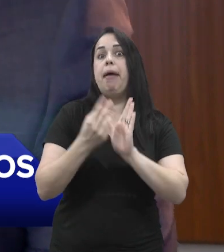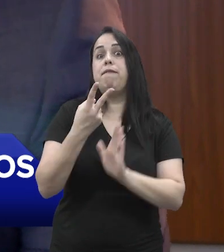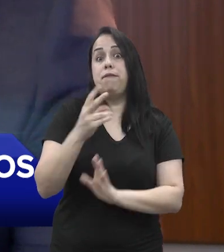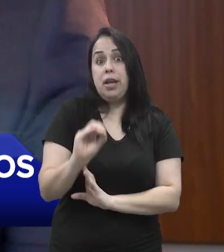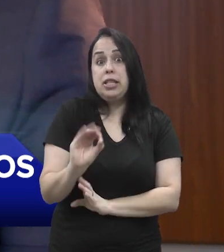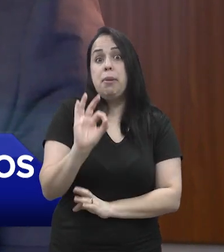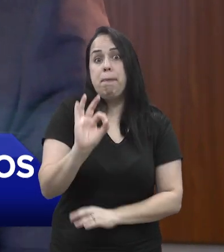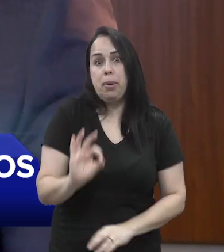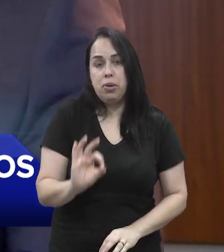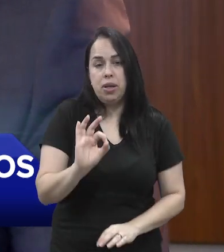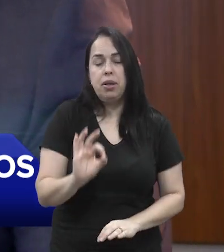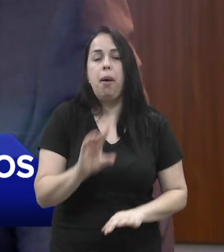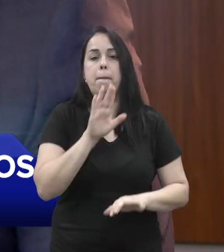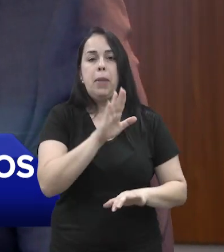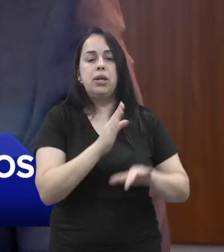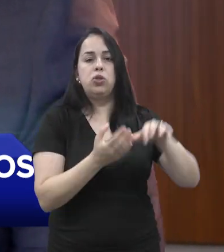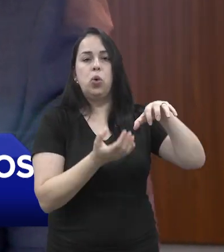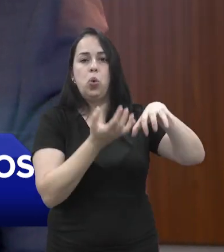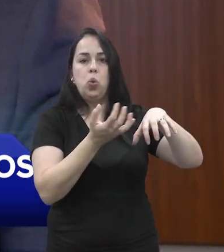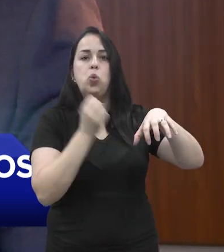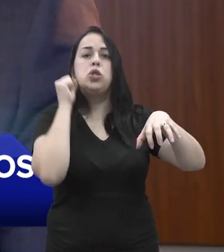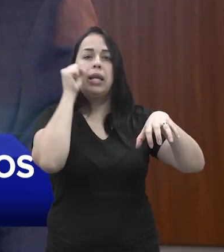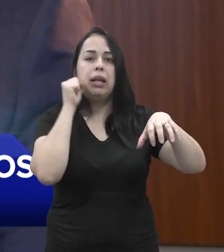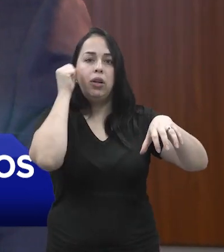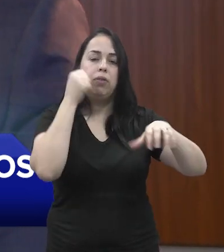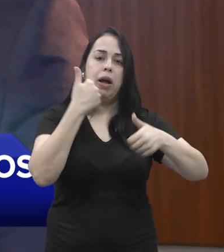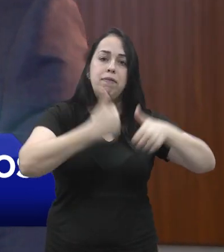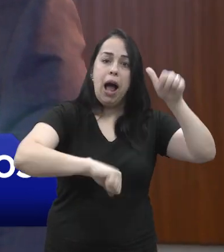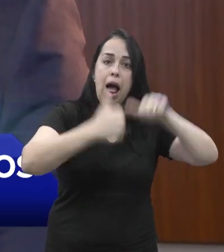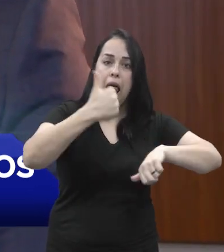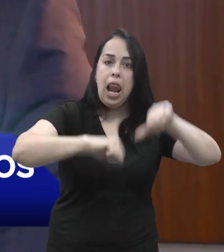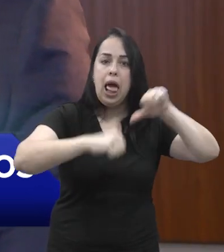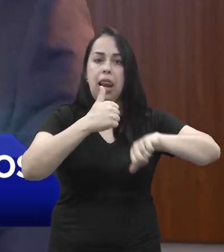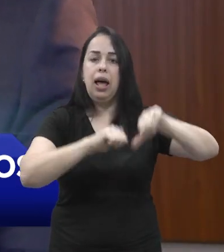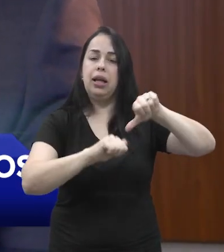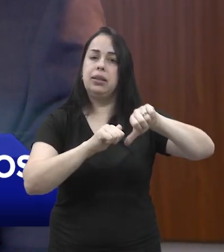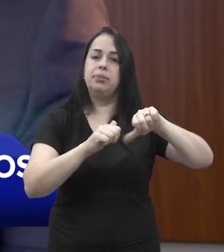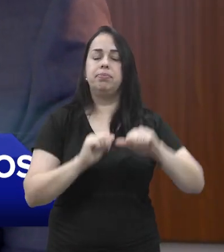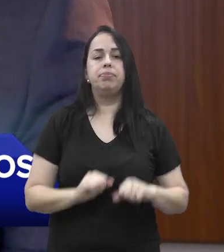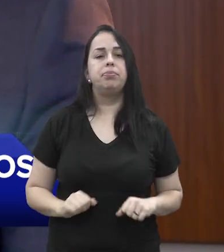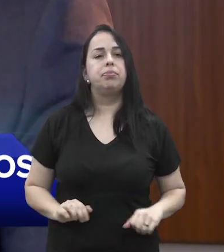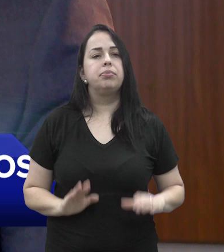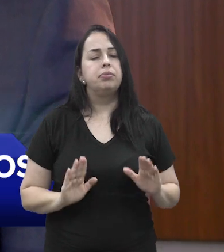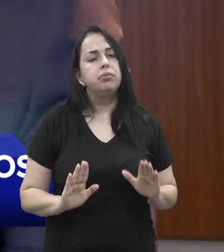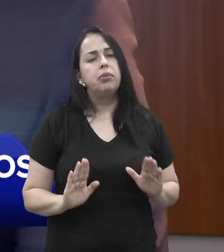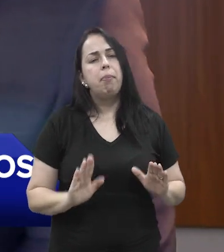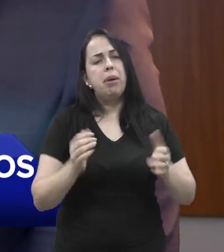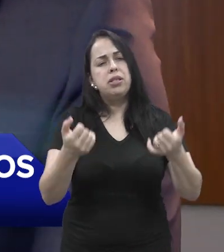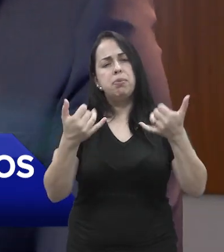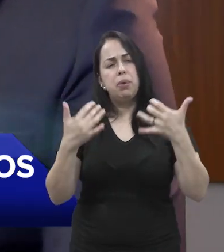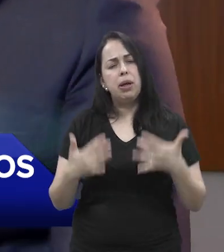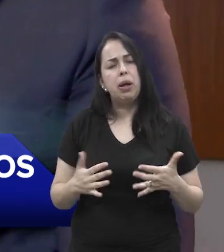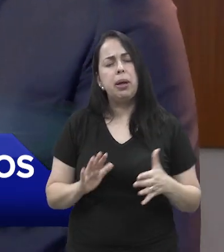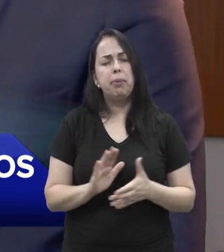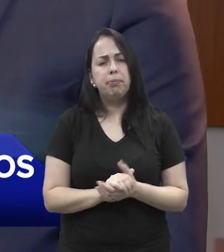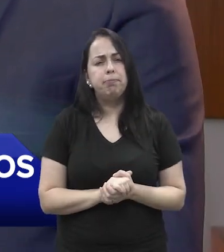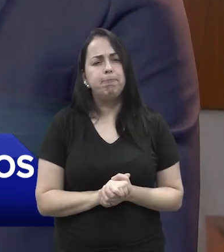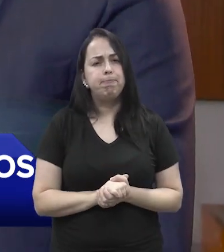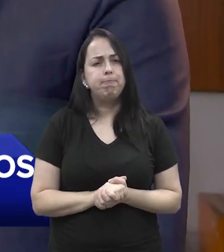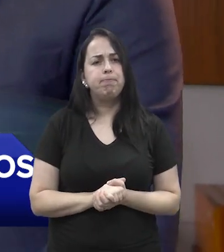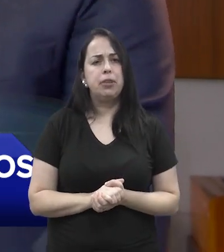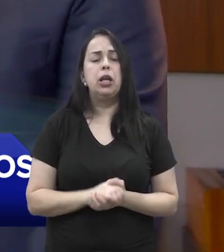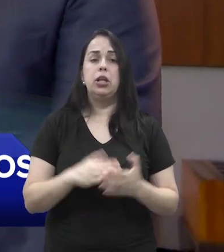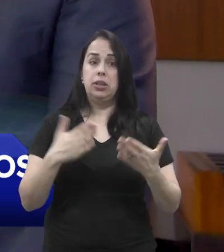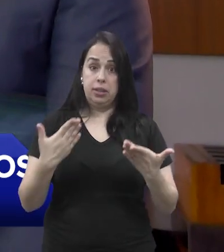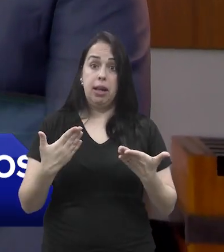até 20%. Isso o Senado quem vai decidir, quem é o responsável por decidir essa alíquota. E conta pra gente, para quem